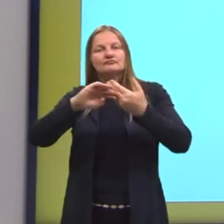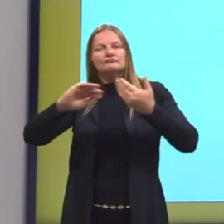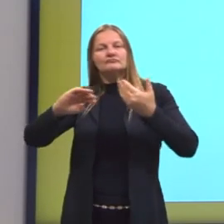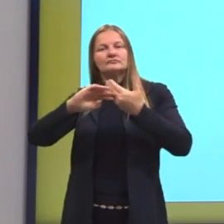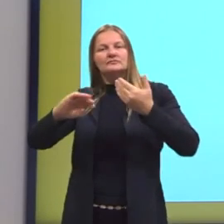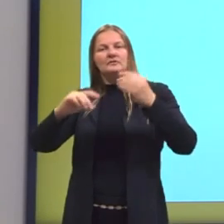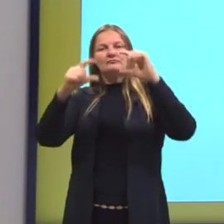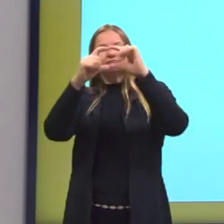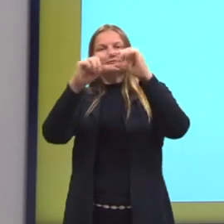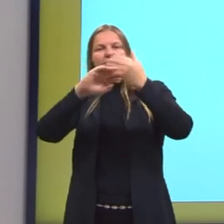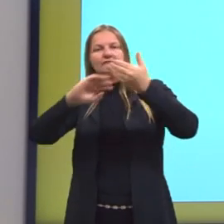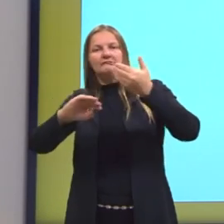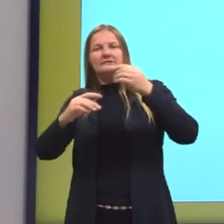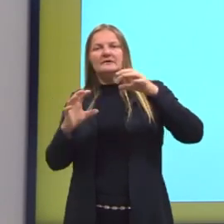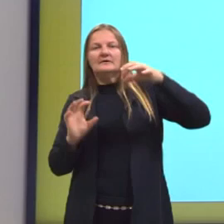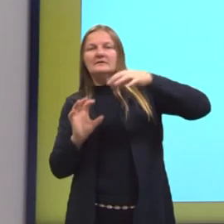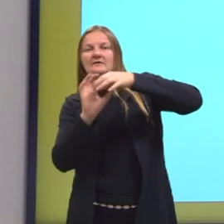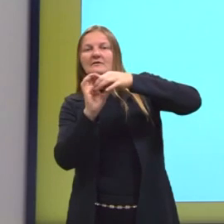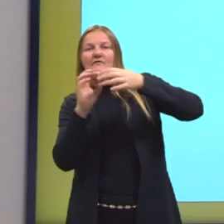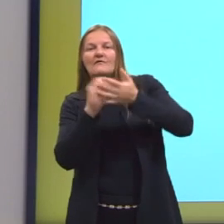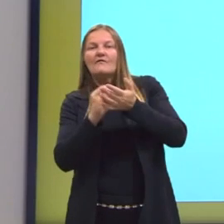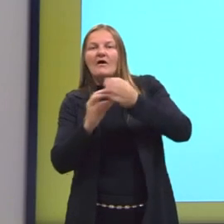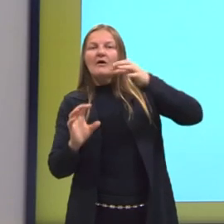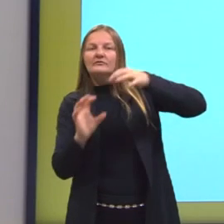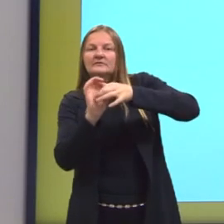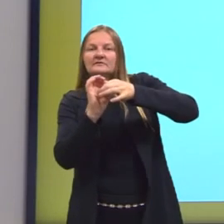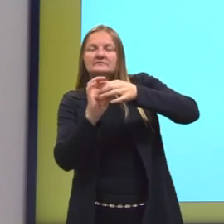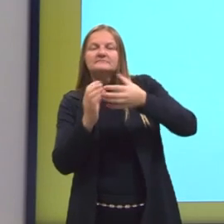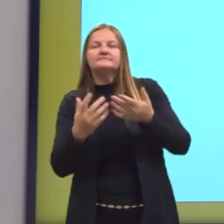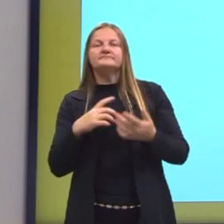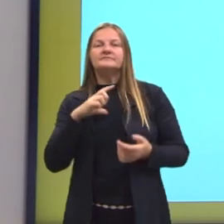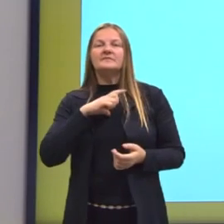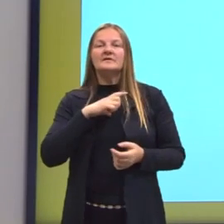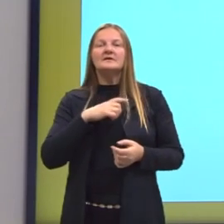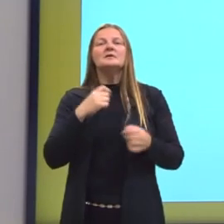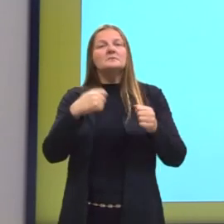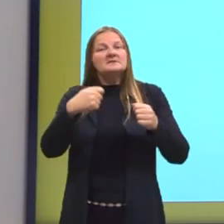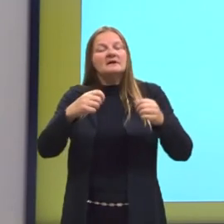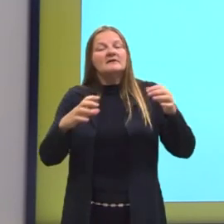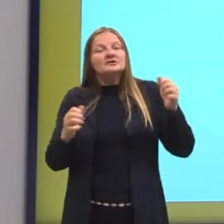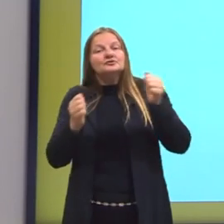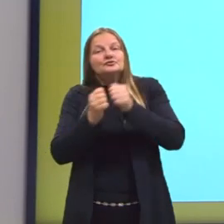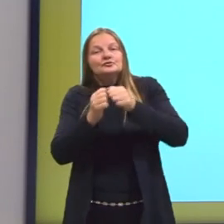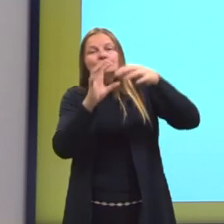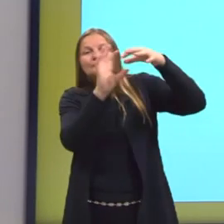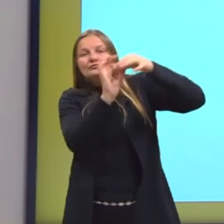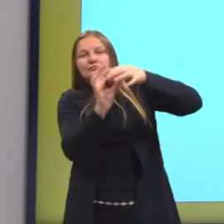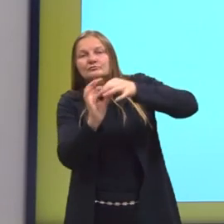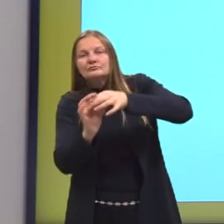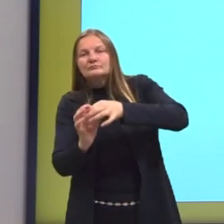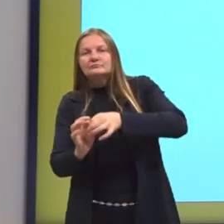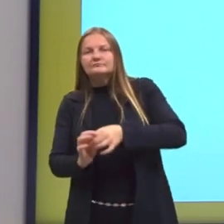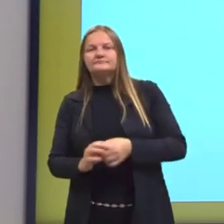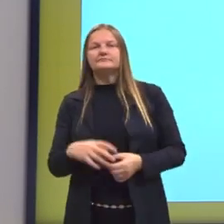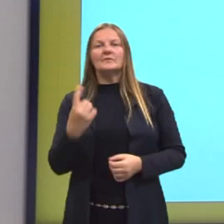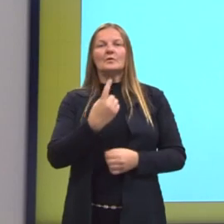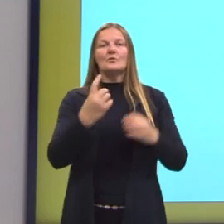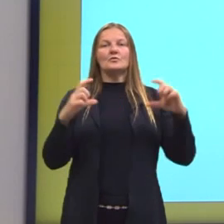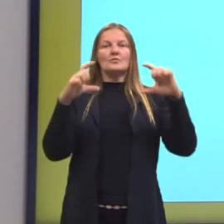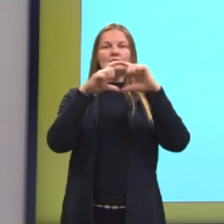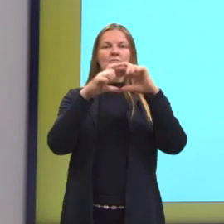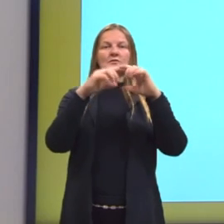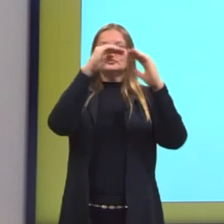em períodos ou frases partes de uma oração que deveriam constituir um único